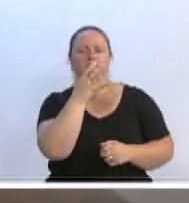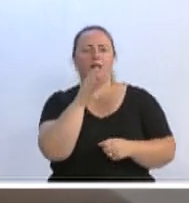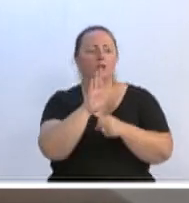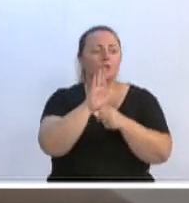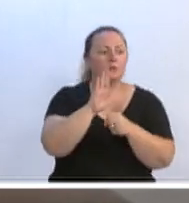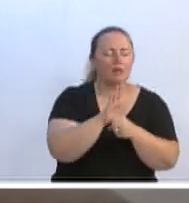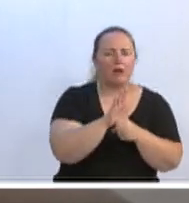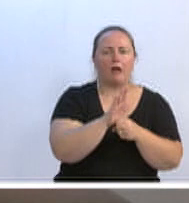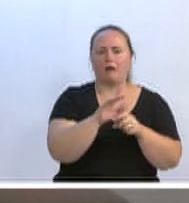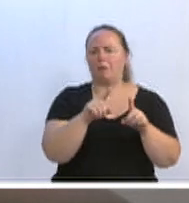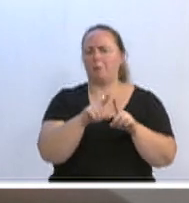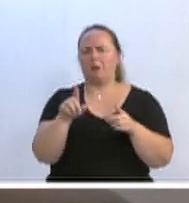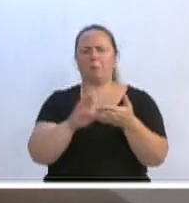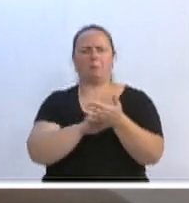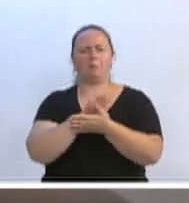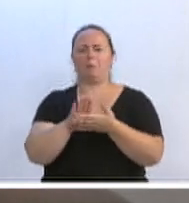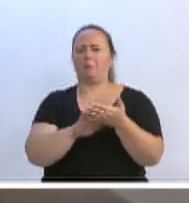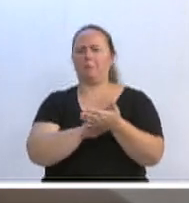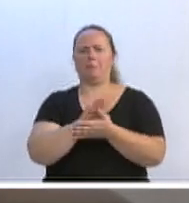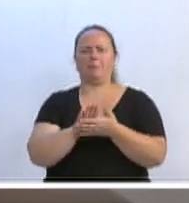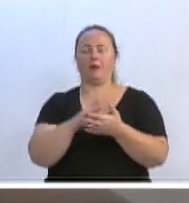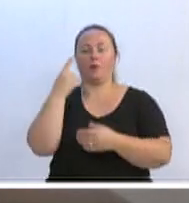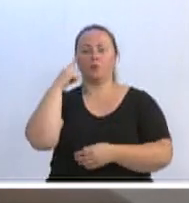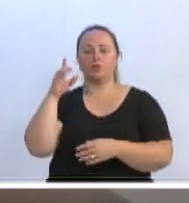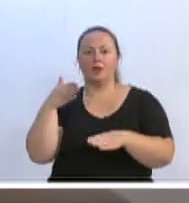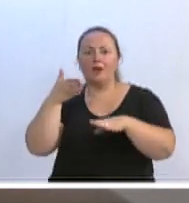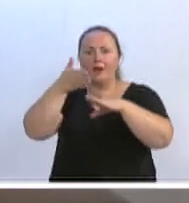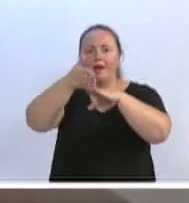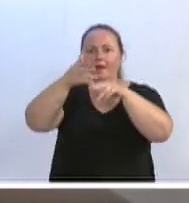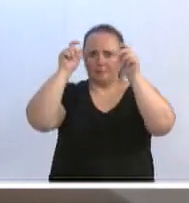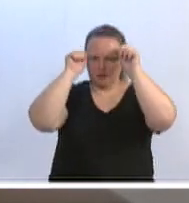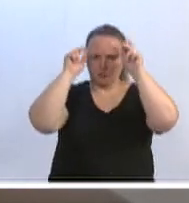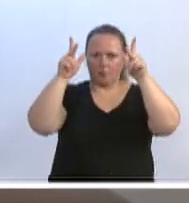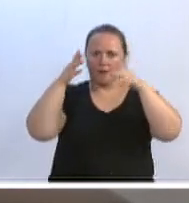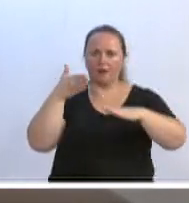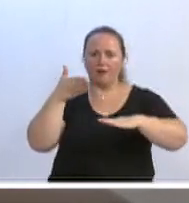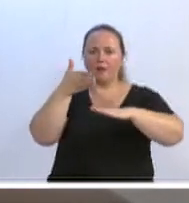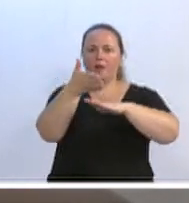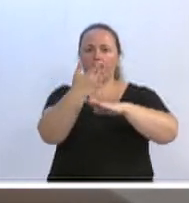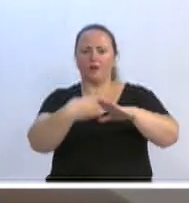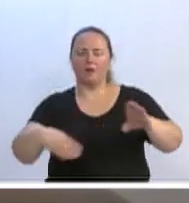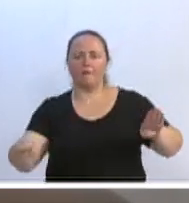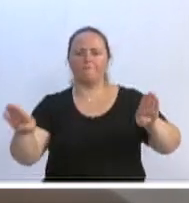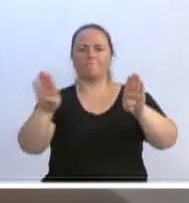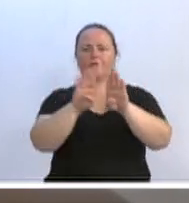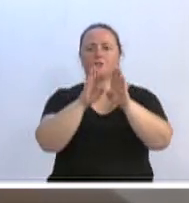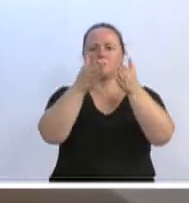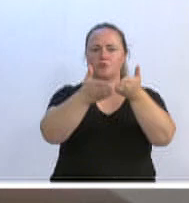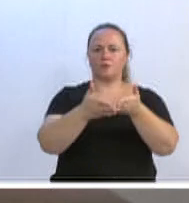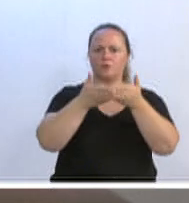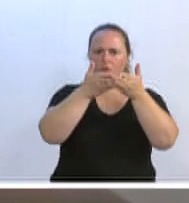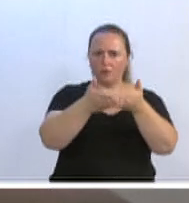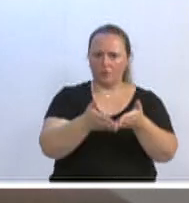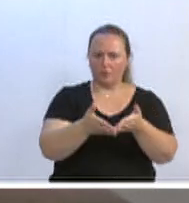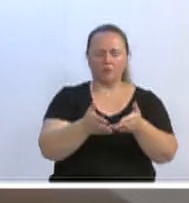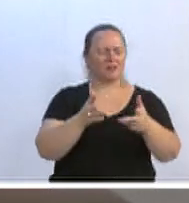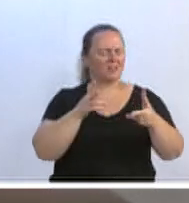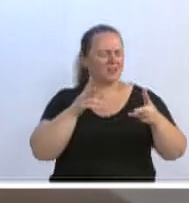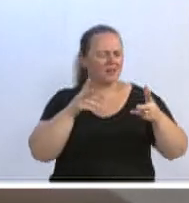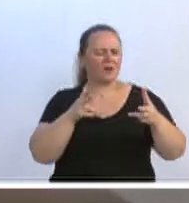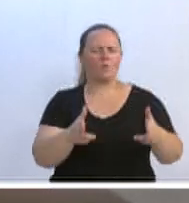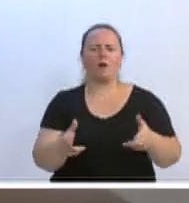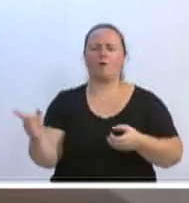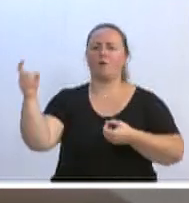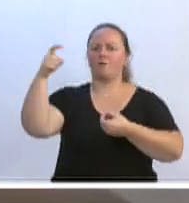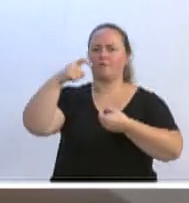valor. E diz a Bíblia, até o dia em que Noé entrou na arca e fechou-se a porta, assim será também a